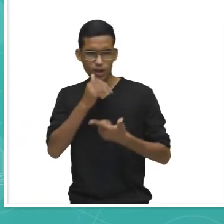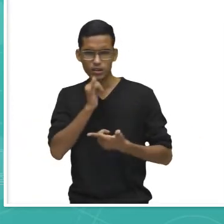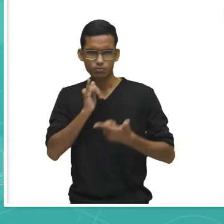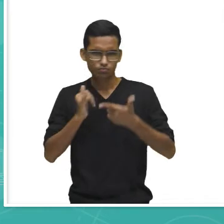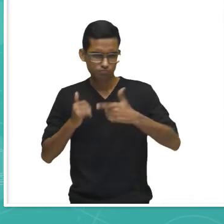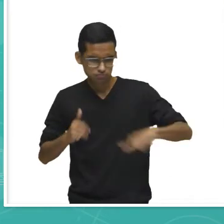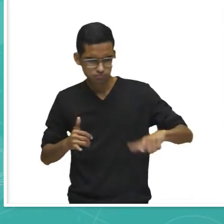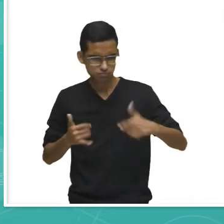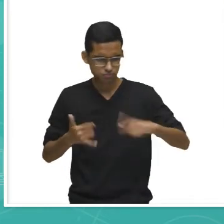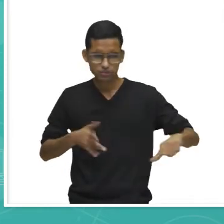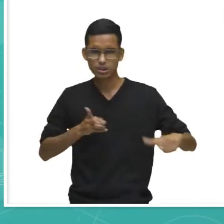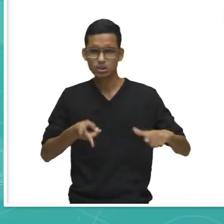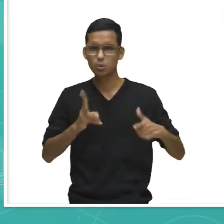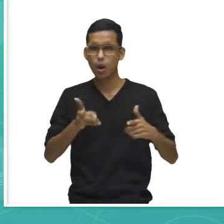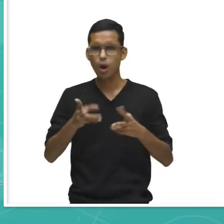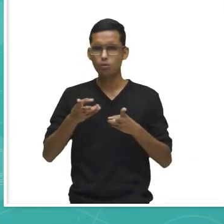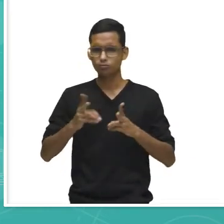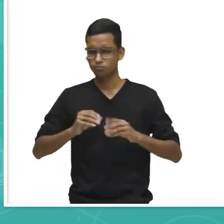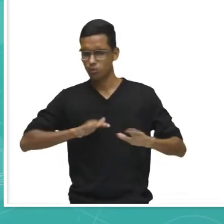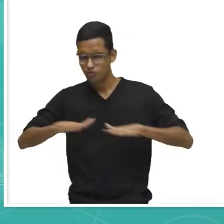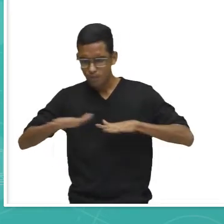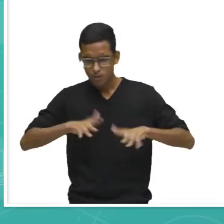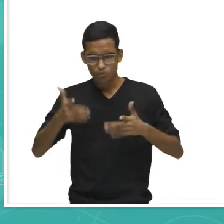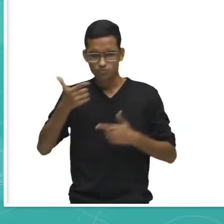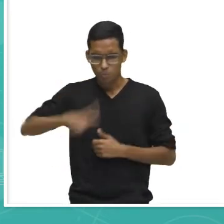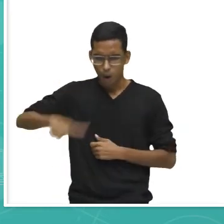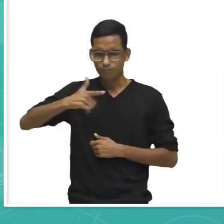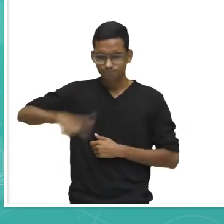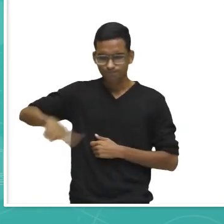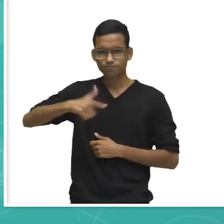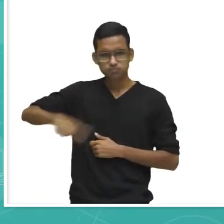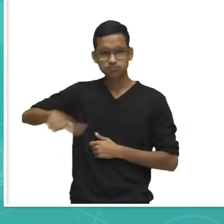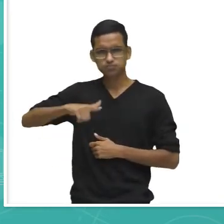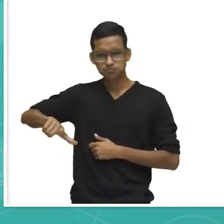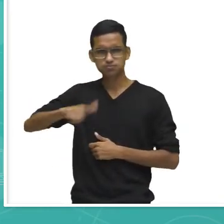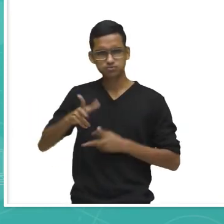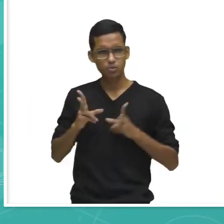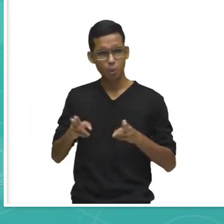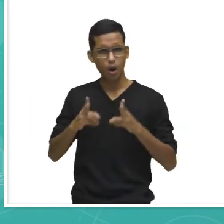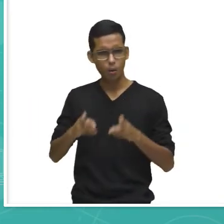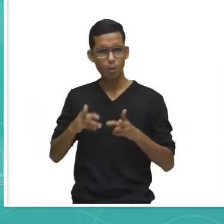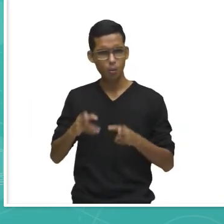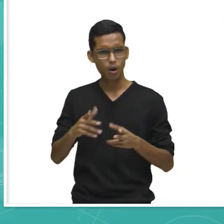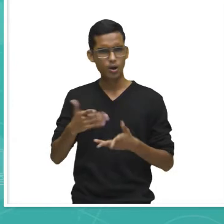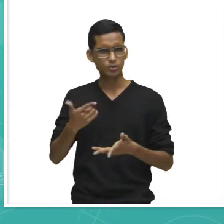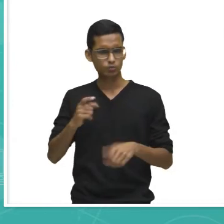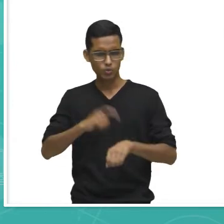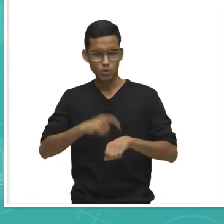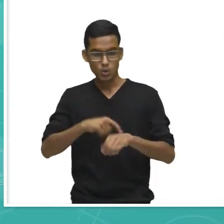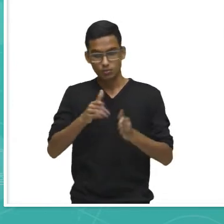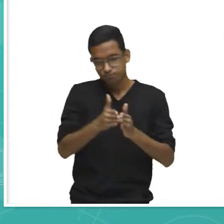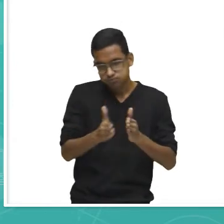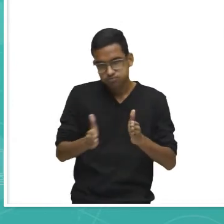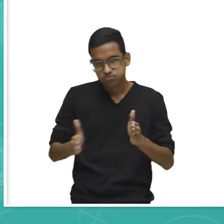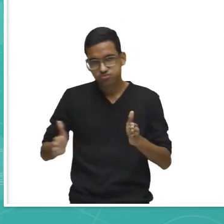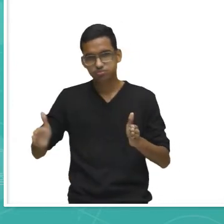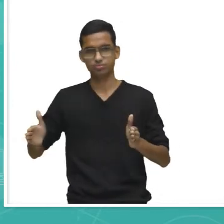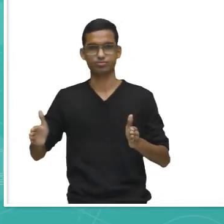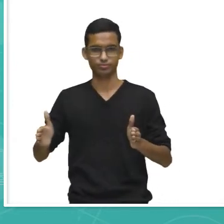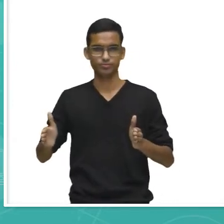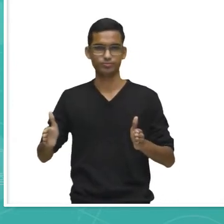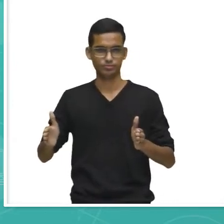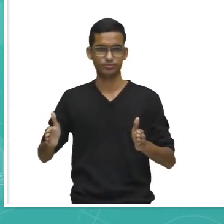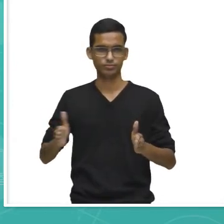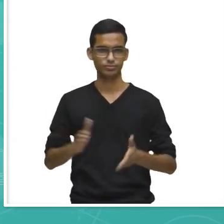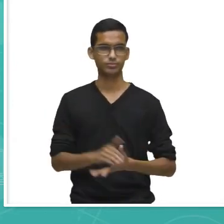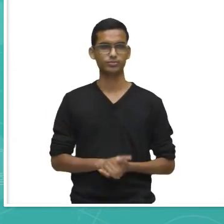repetitivos, tá? E qual é a causa desse LE? São os exercícios prolongados e repetitivos de determinado